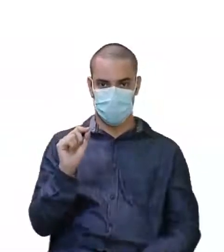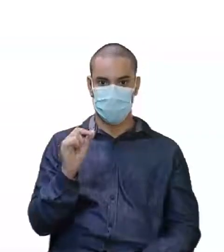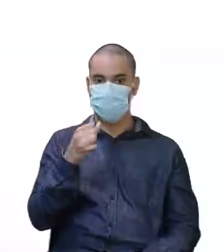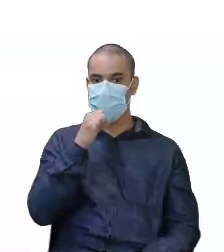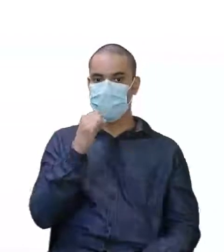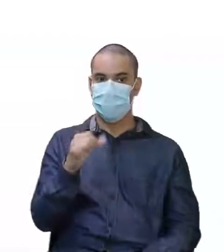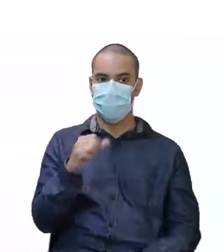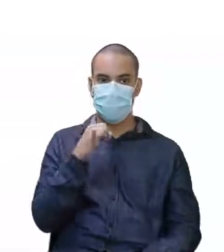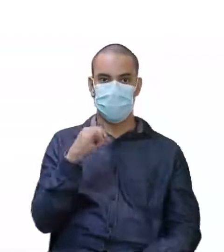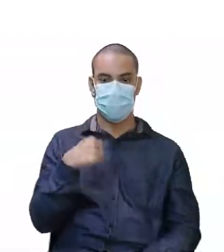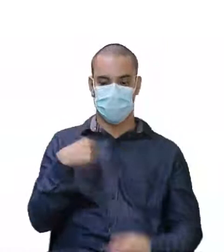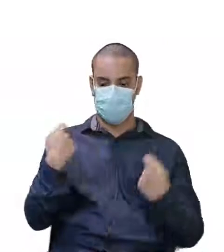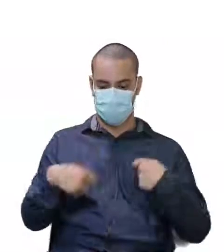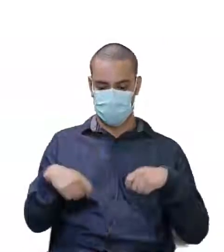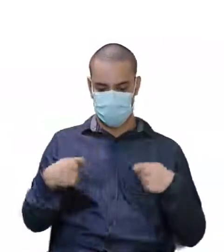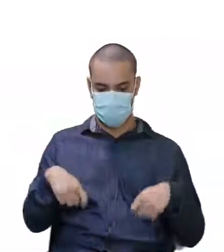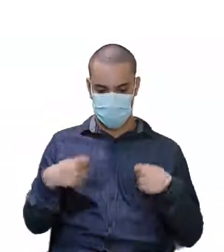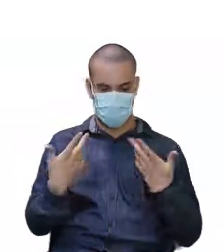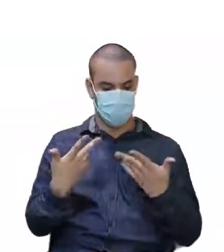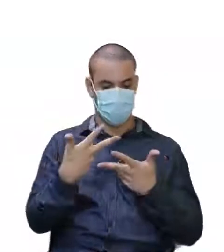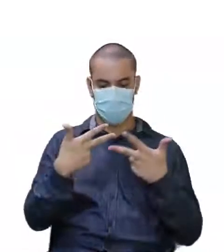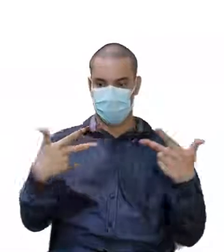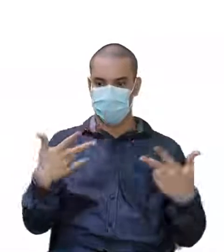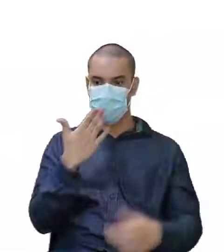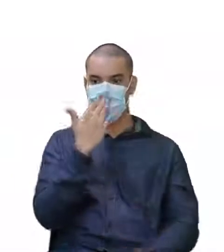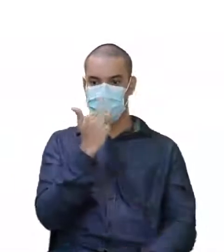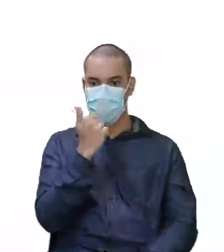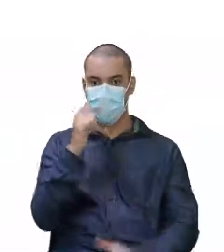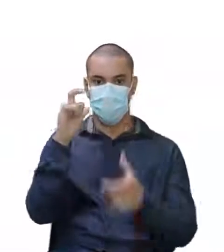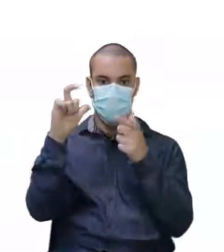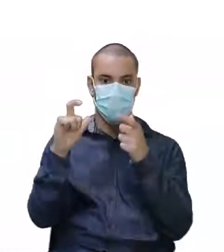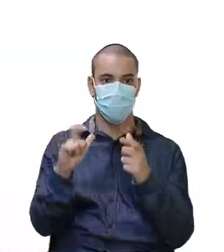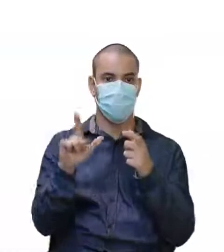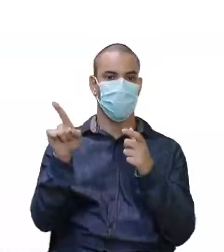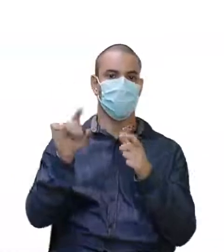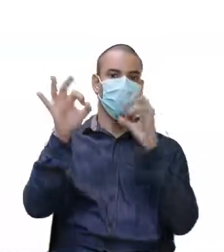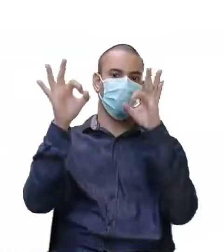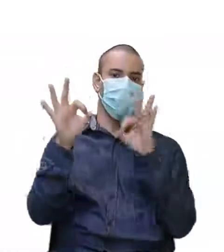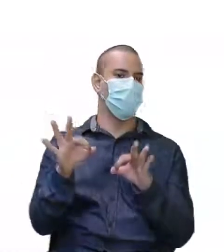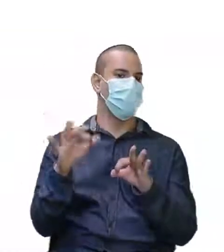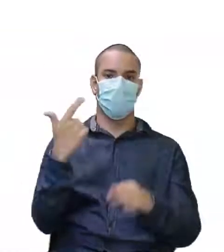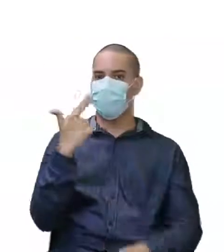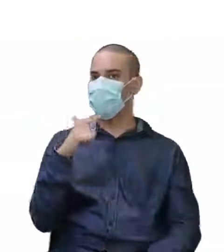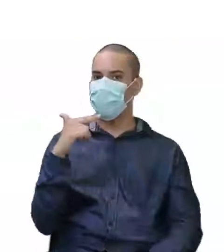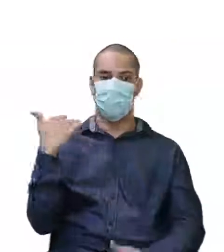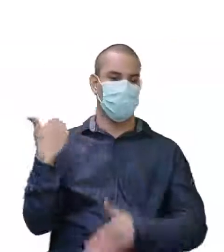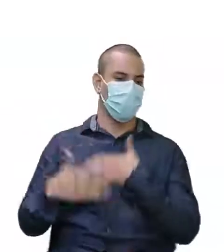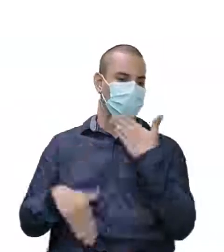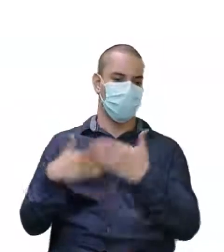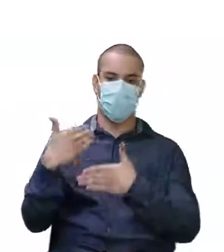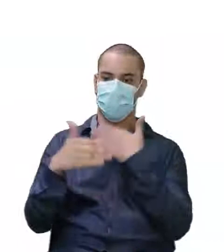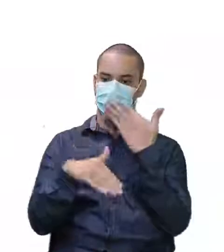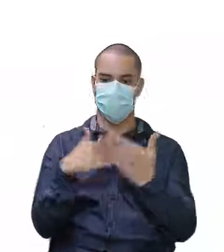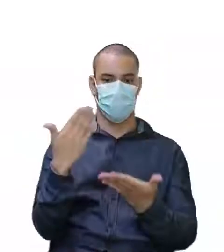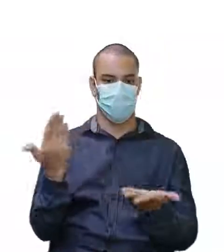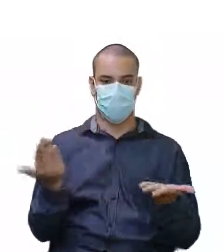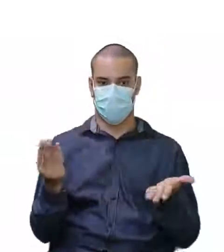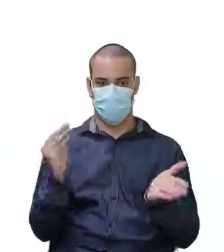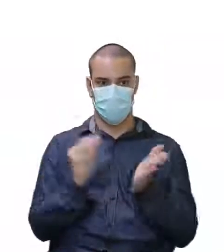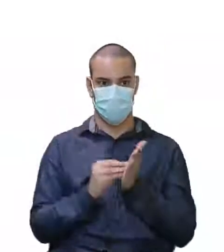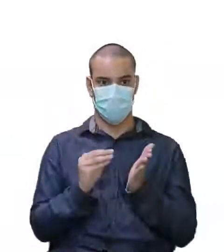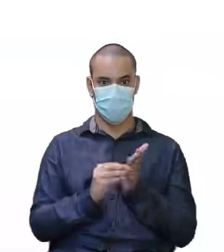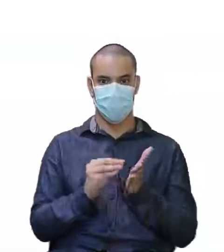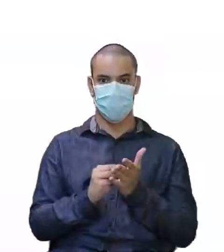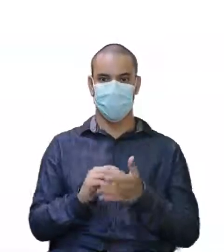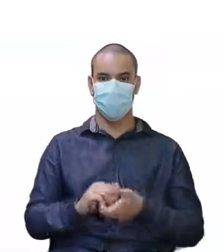suas energias, né, os seus alimentos desse local, ela com certeza não se desenvolveria. É isso